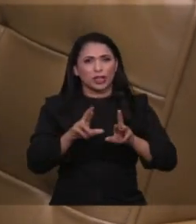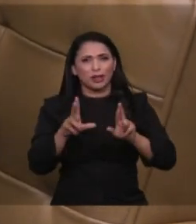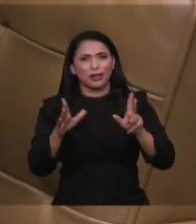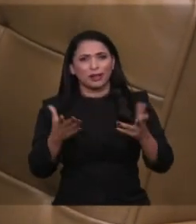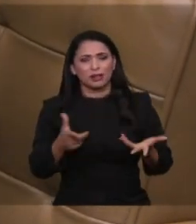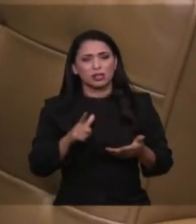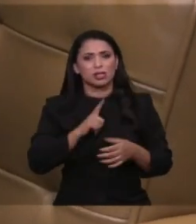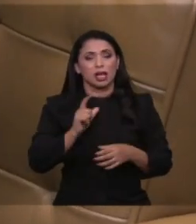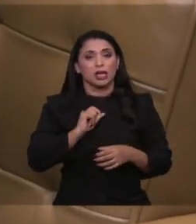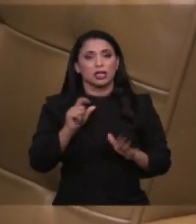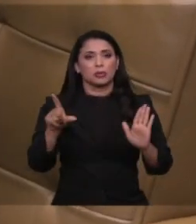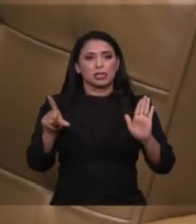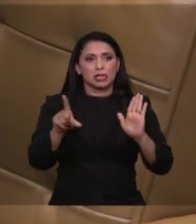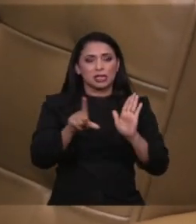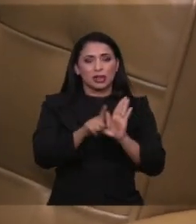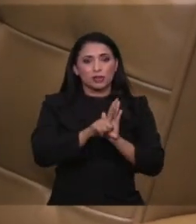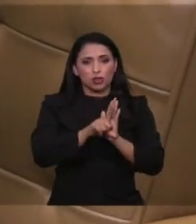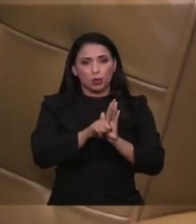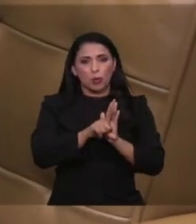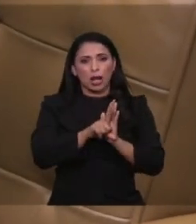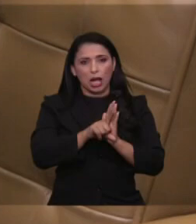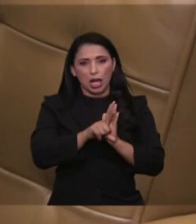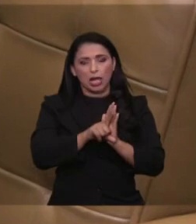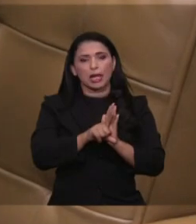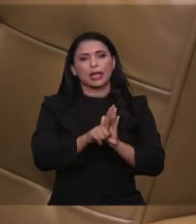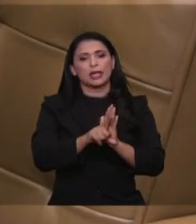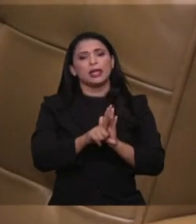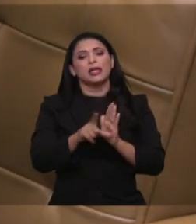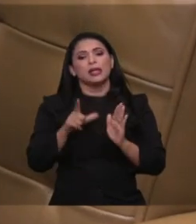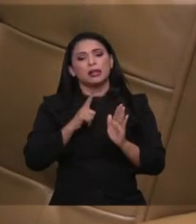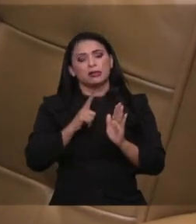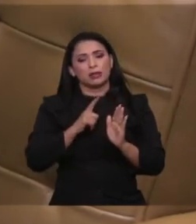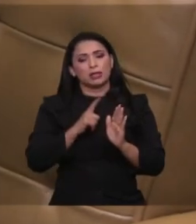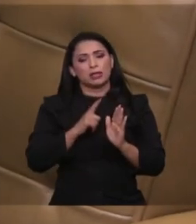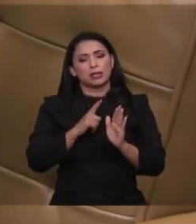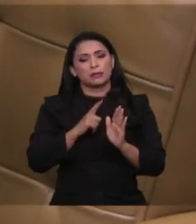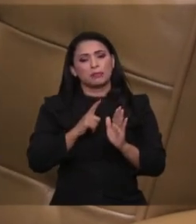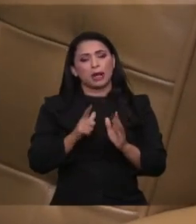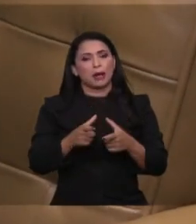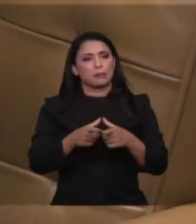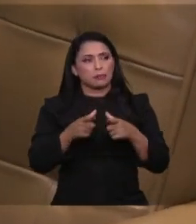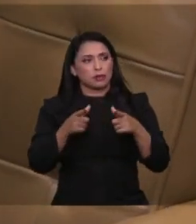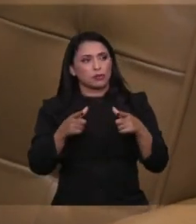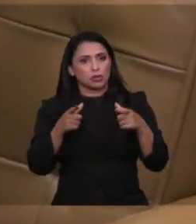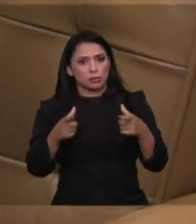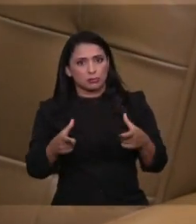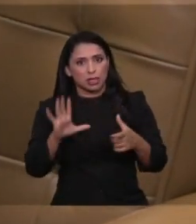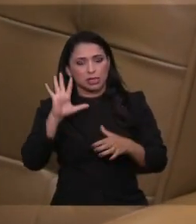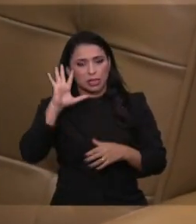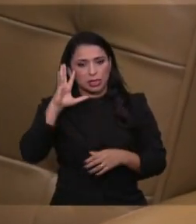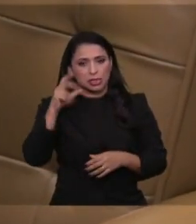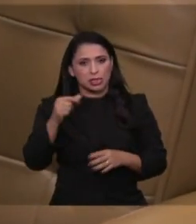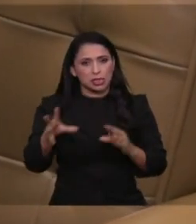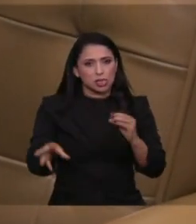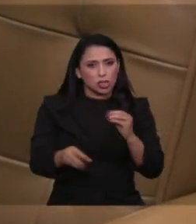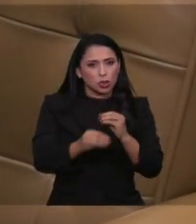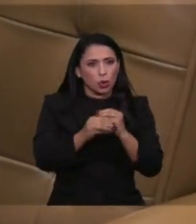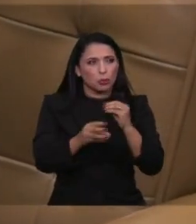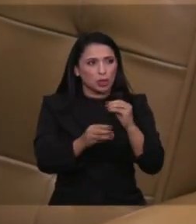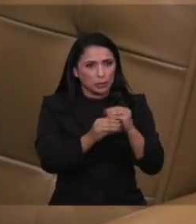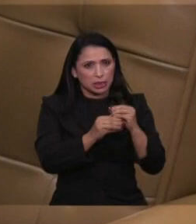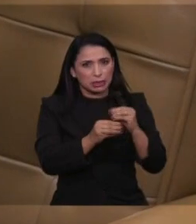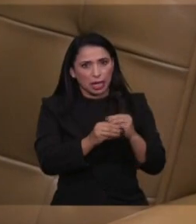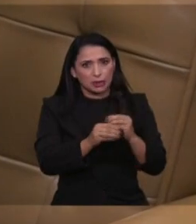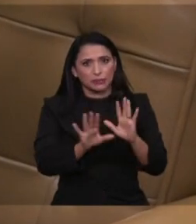uma lei ordinária, mas talvez seja melhor o tema mais sério, vamos para uma lei complementar. E